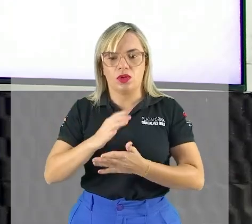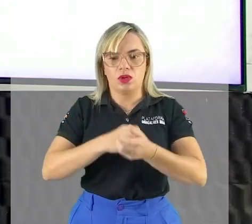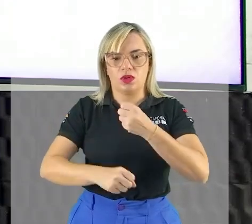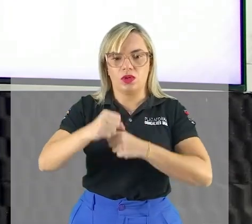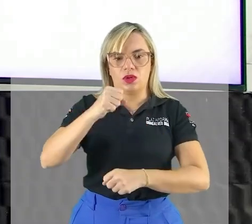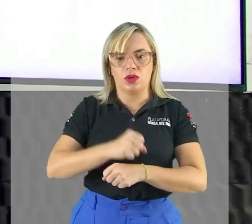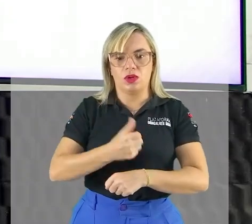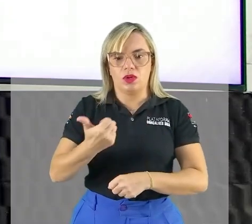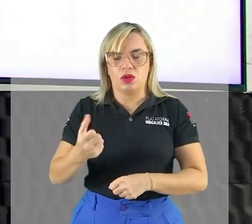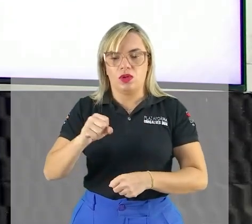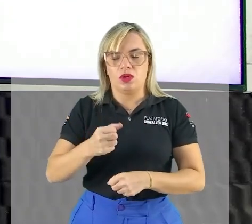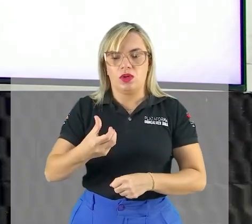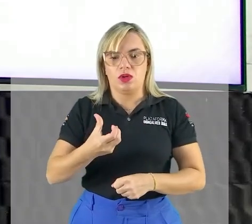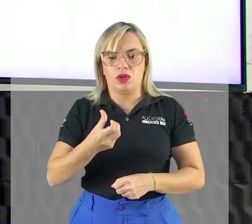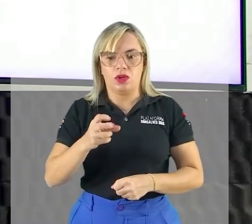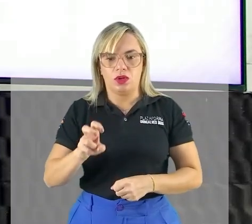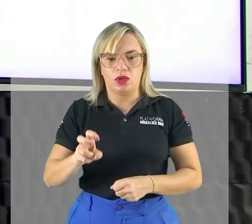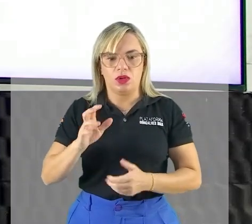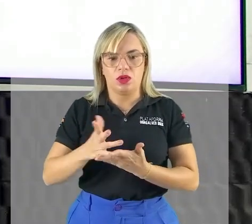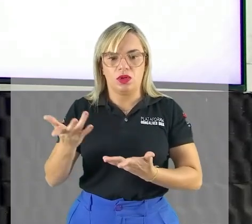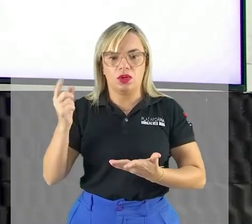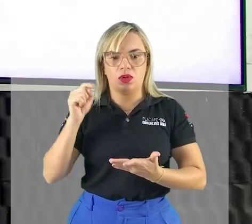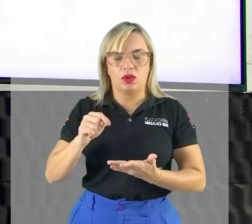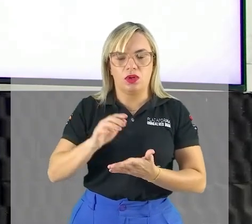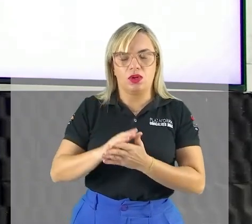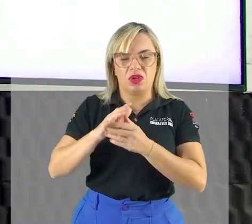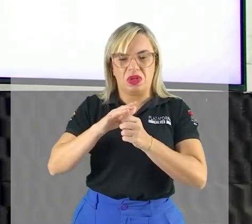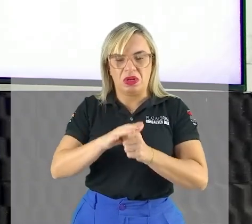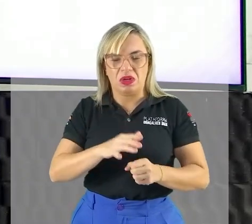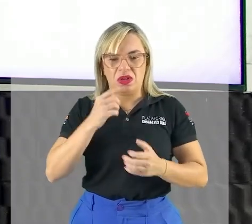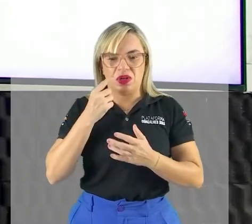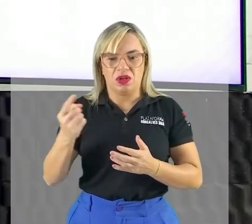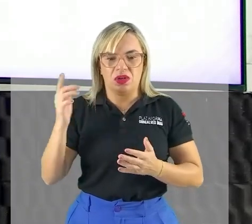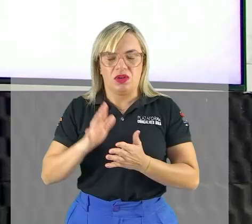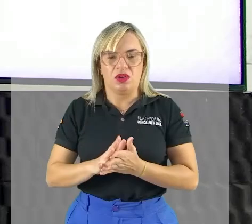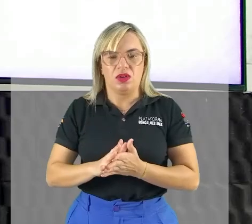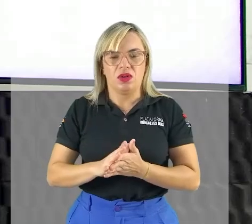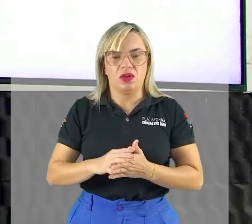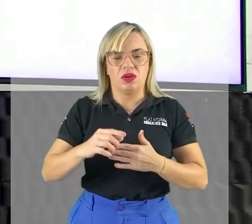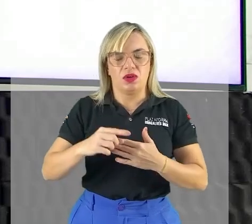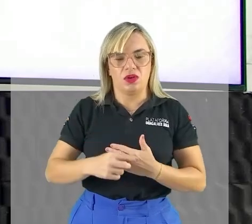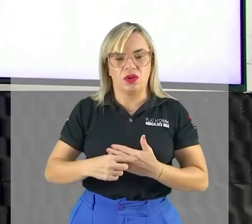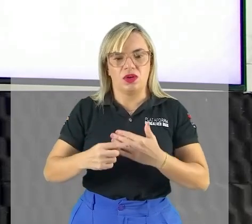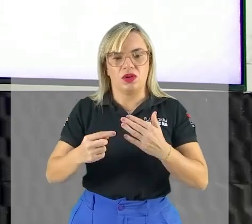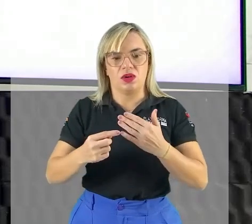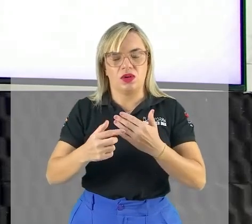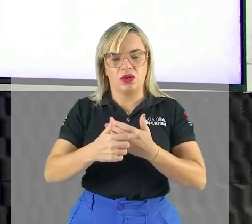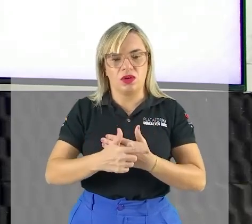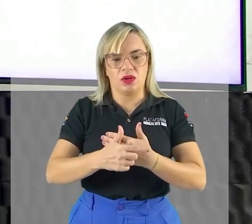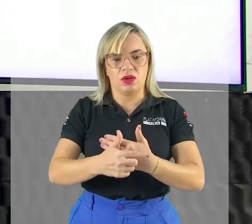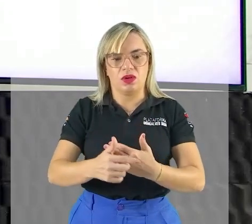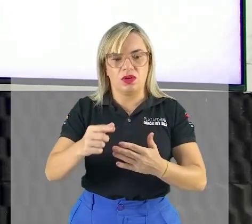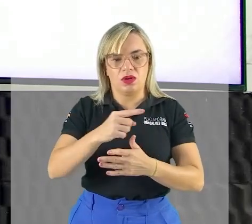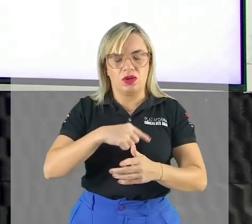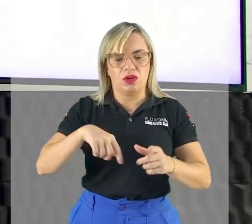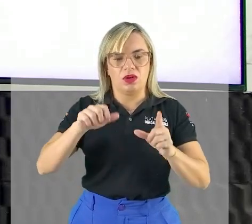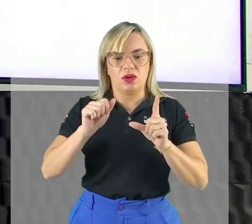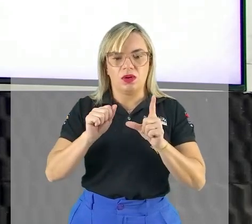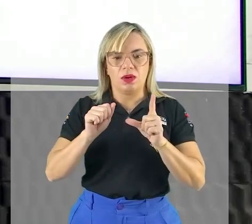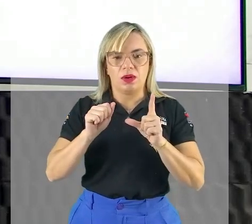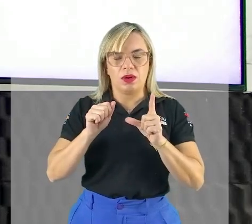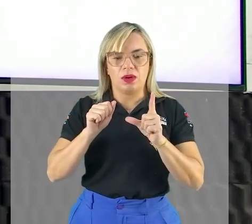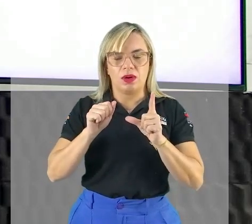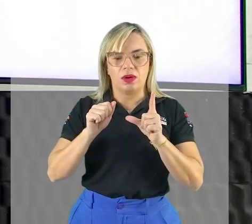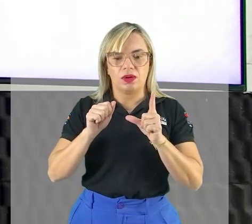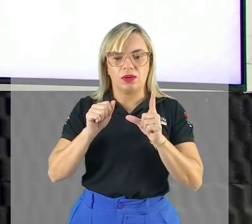de 1875 deu em meio as tensões provocadas pelo aumento dos Impostos sobre o comércio de escravos a letra